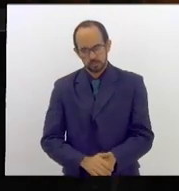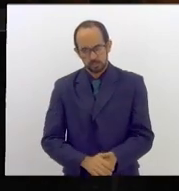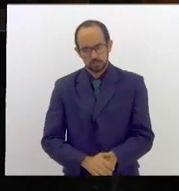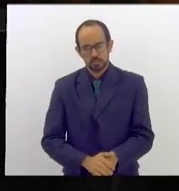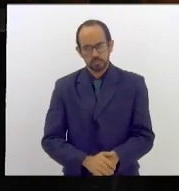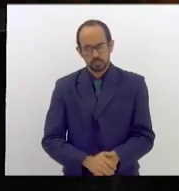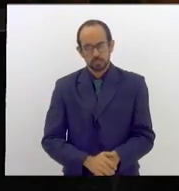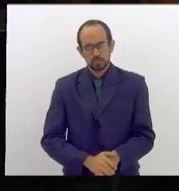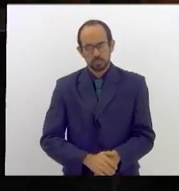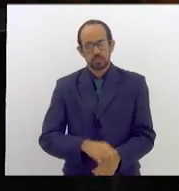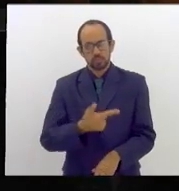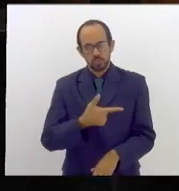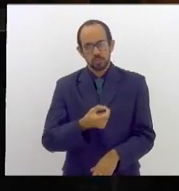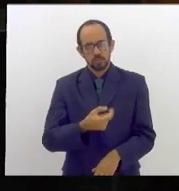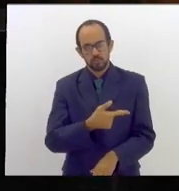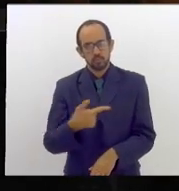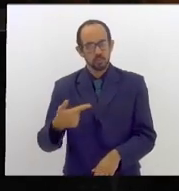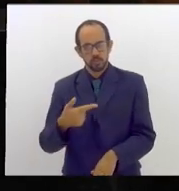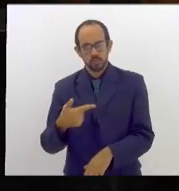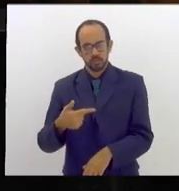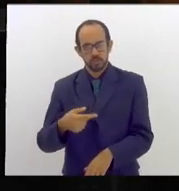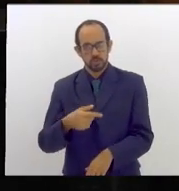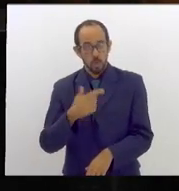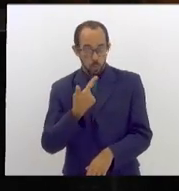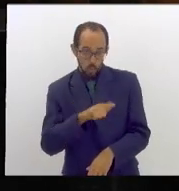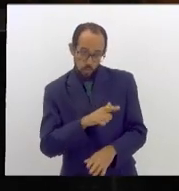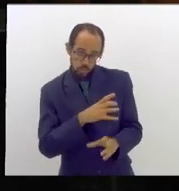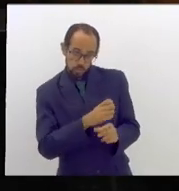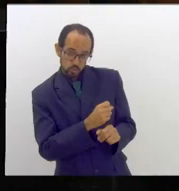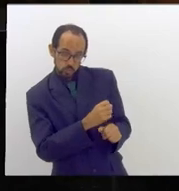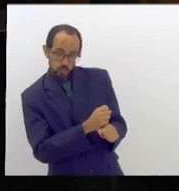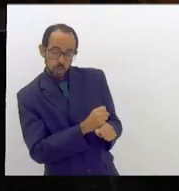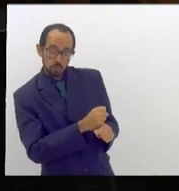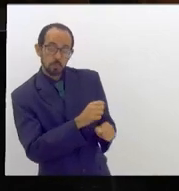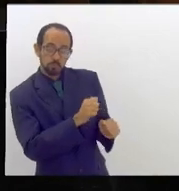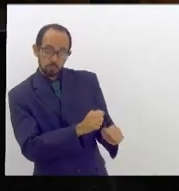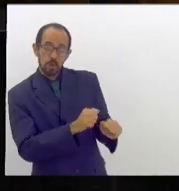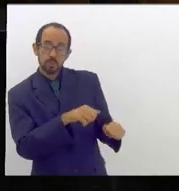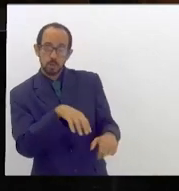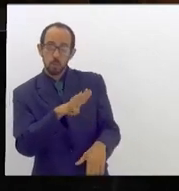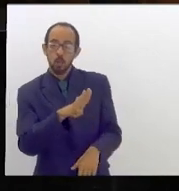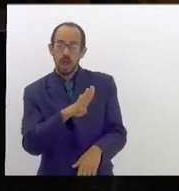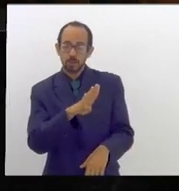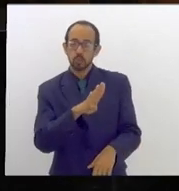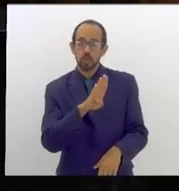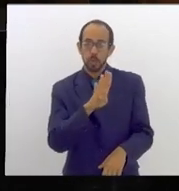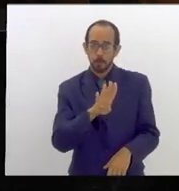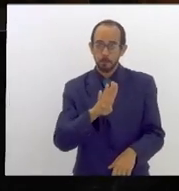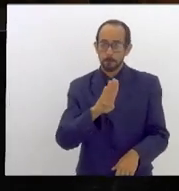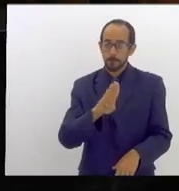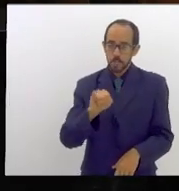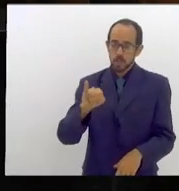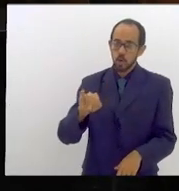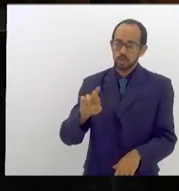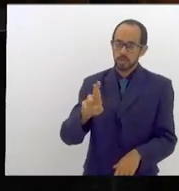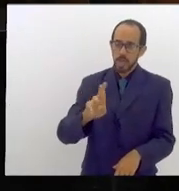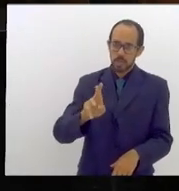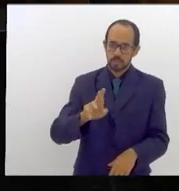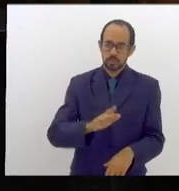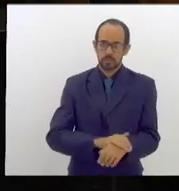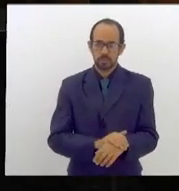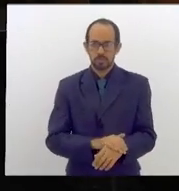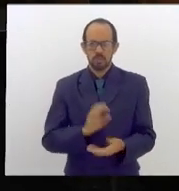em 22 a outros que estimam que pode chegar até a 4 milhões mas falta um pouco os dias